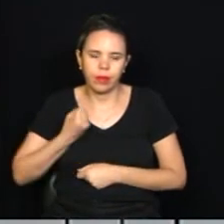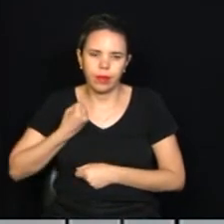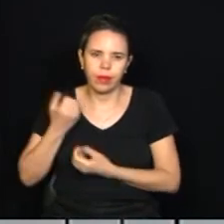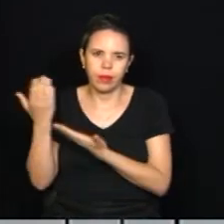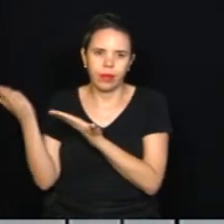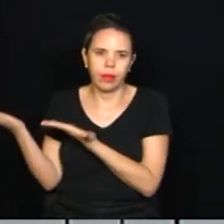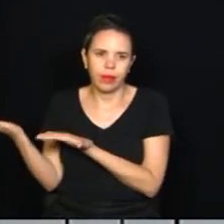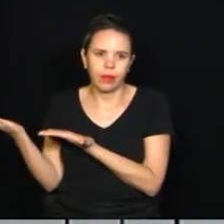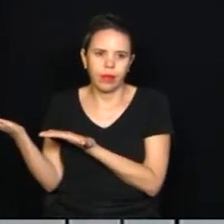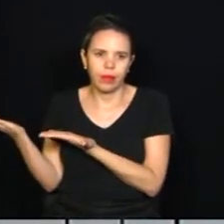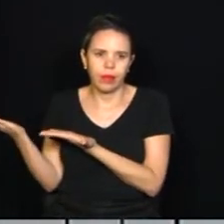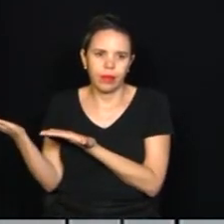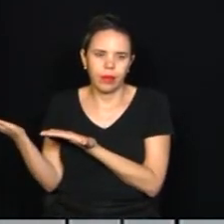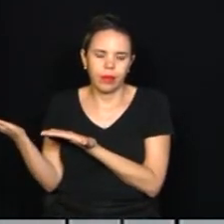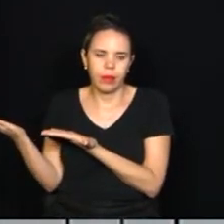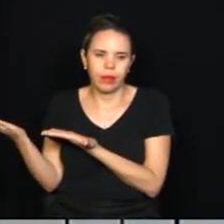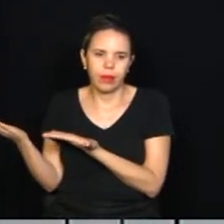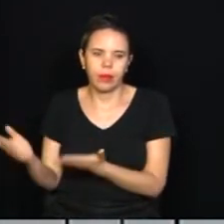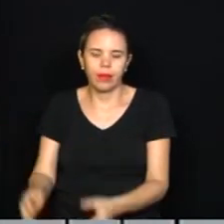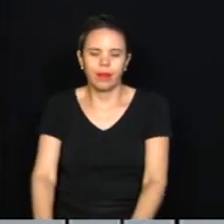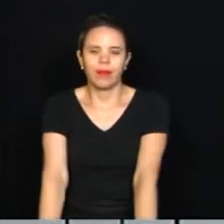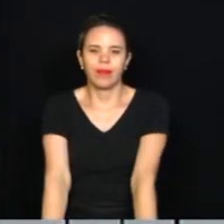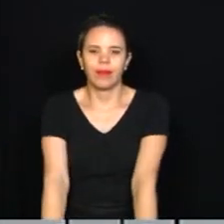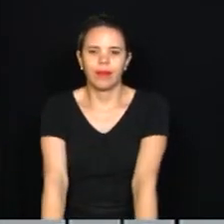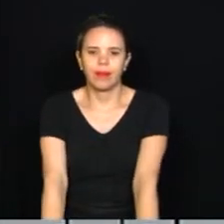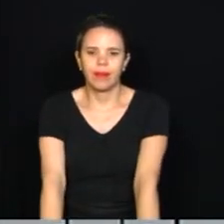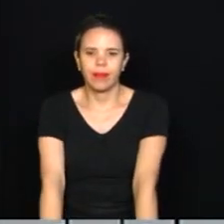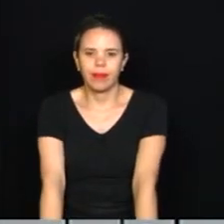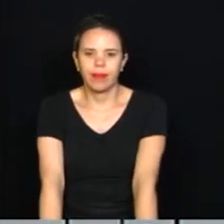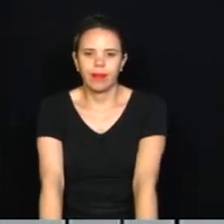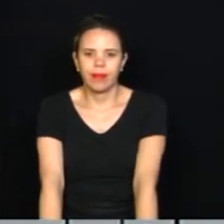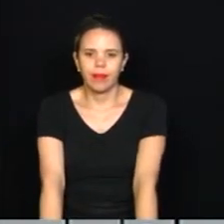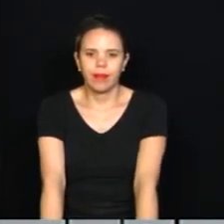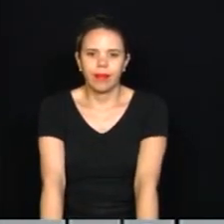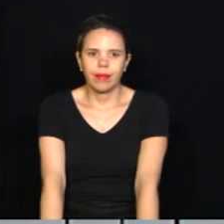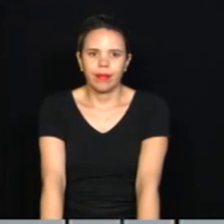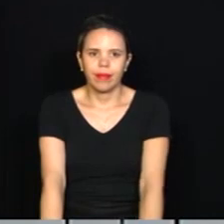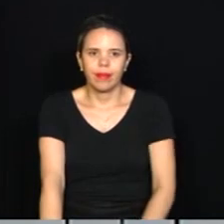do nosso WhatsApp. 19 é o nosso DDD